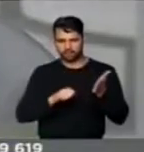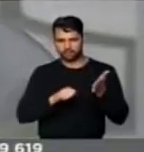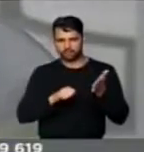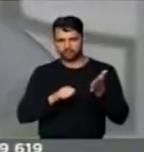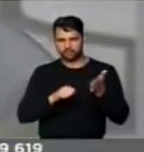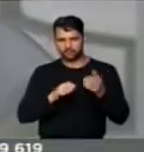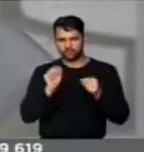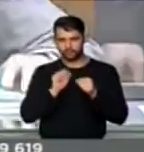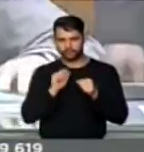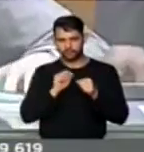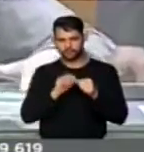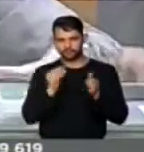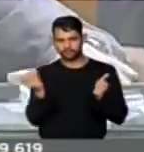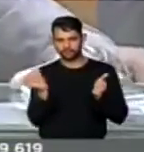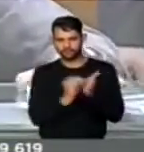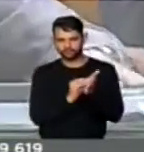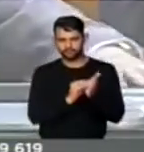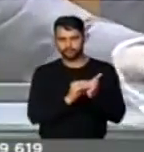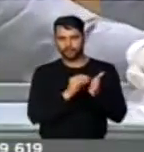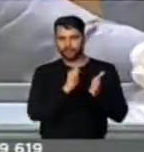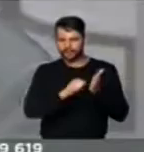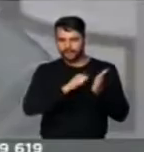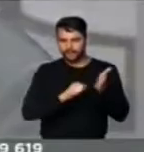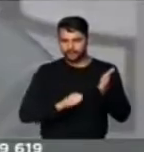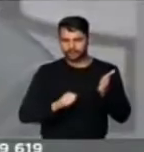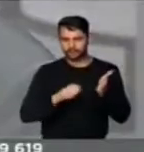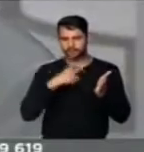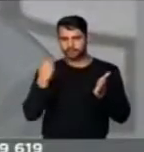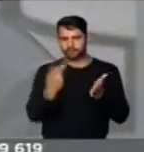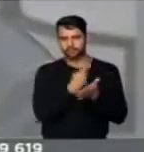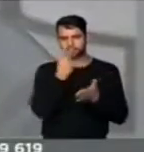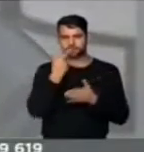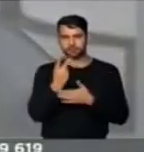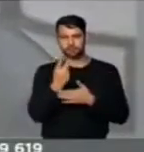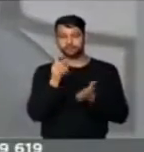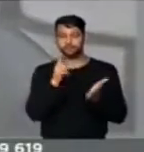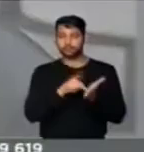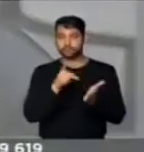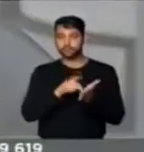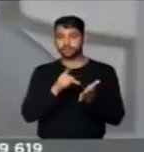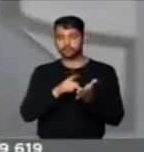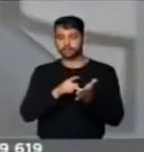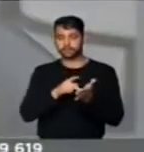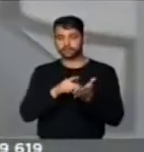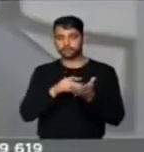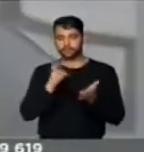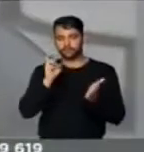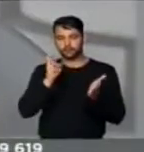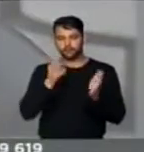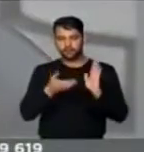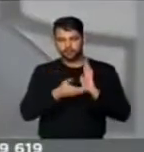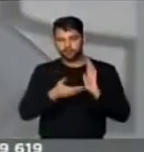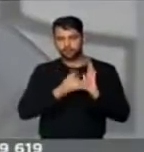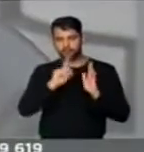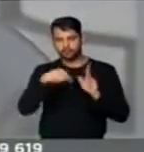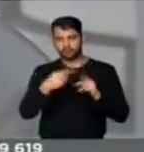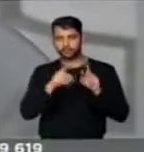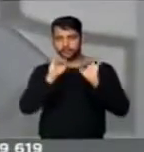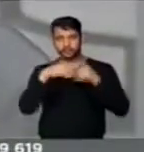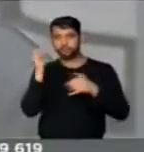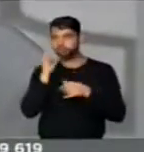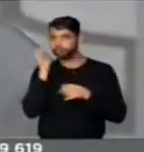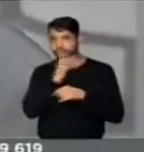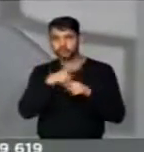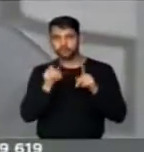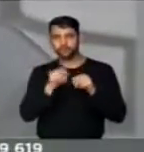informado que fosse registrado em ata o que aconteceu de fato na Câmara dos Deputados depois do encerramento abrupto